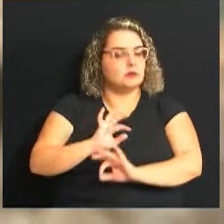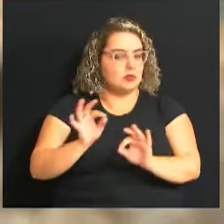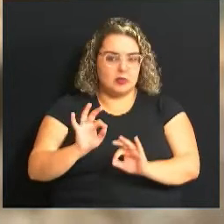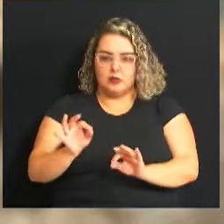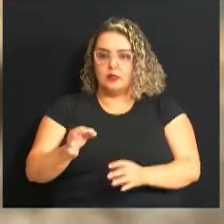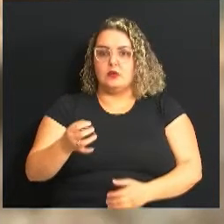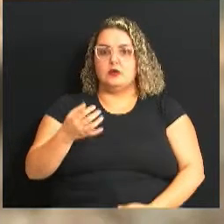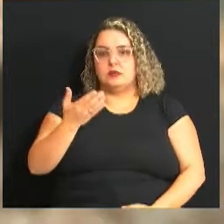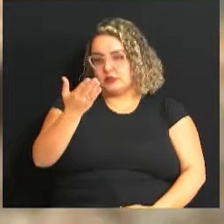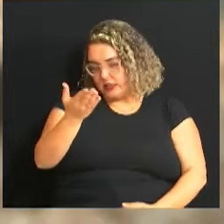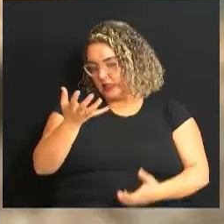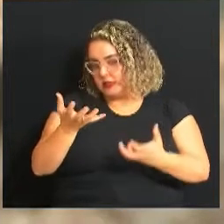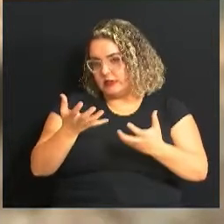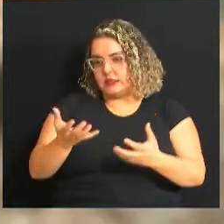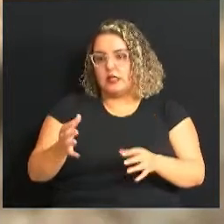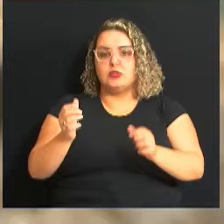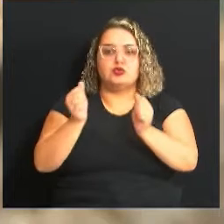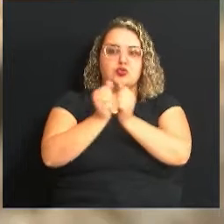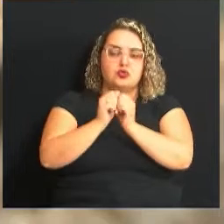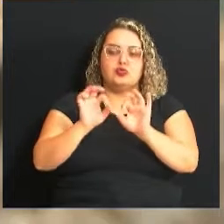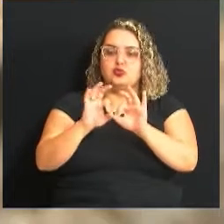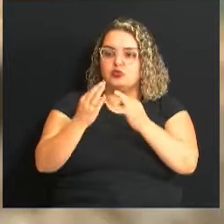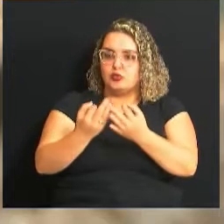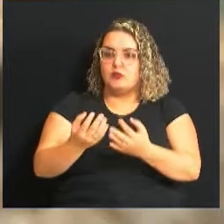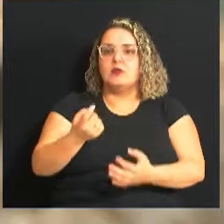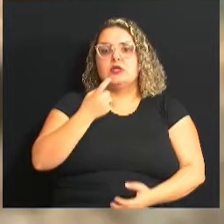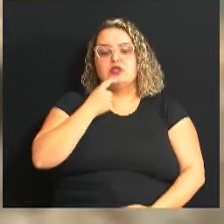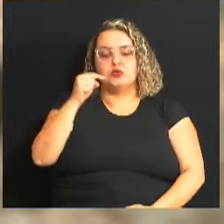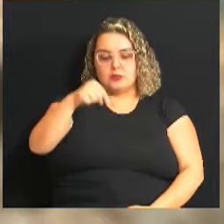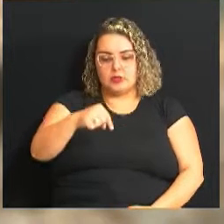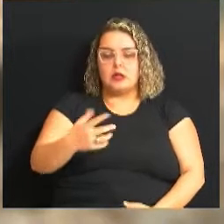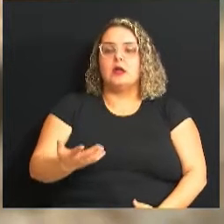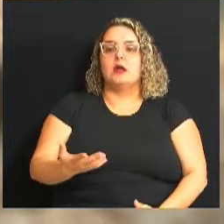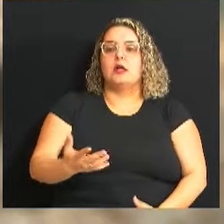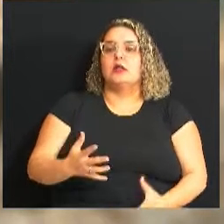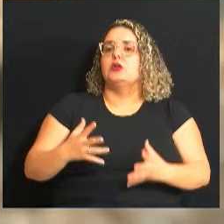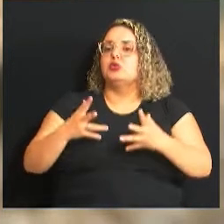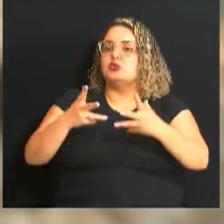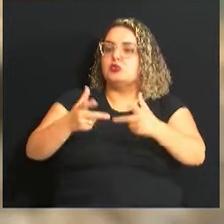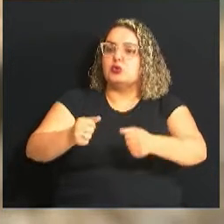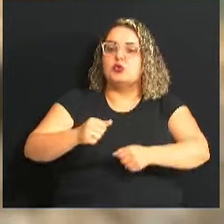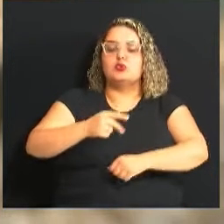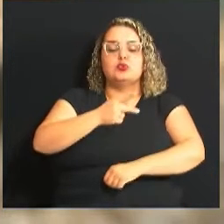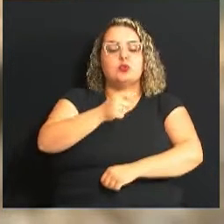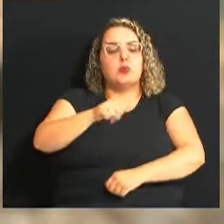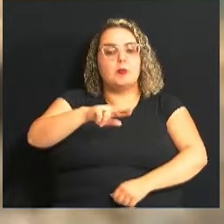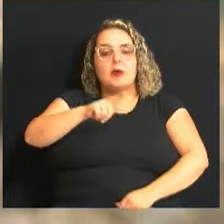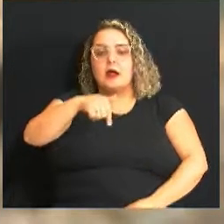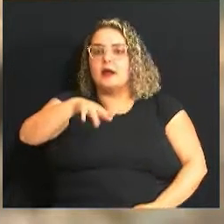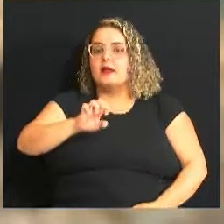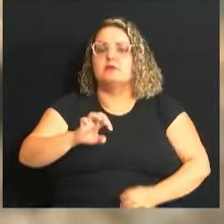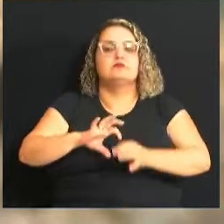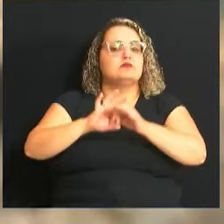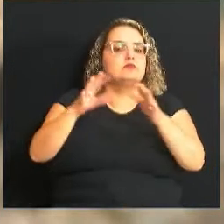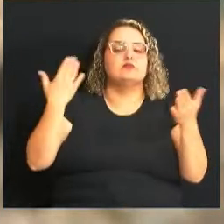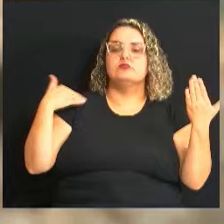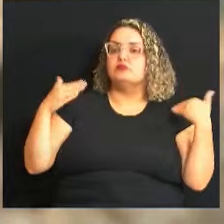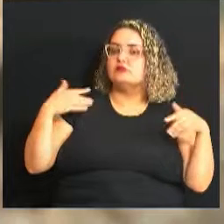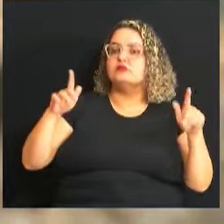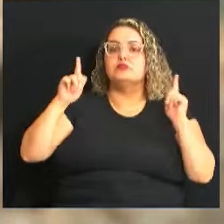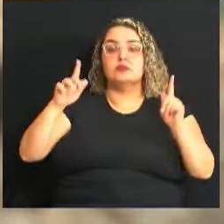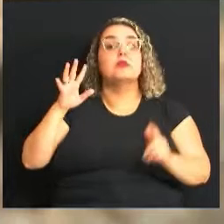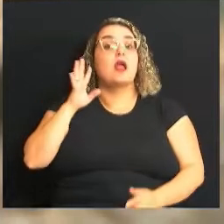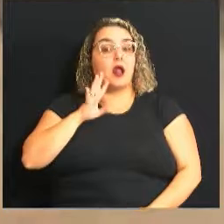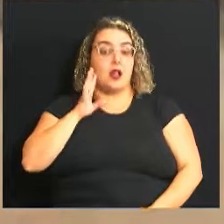está aí e quiser vir com a família, vem de Campinas para cá, vocês têm todo um parque à disposição, pode vir, passear e curtir isso aqui, que é muito